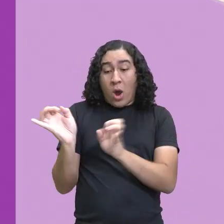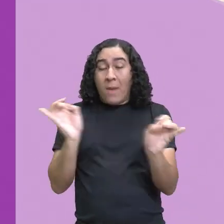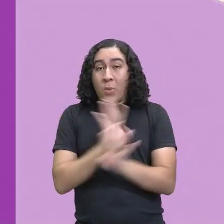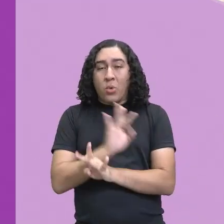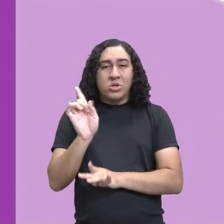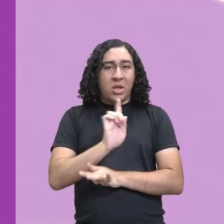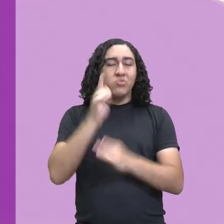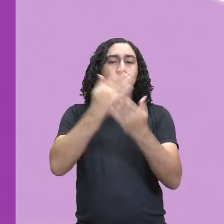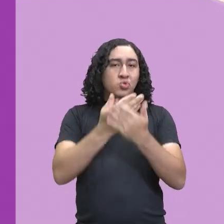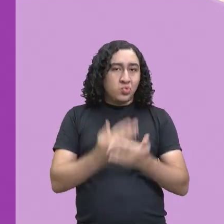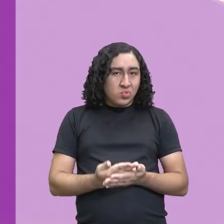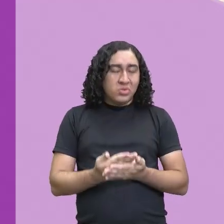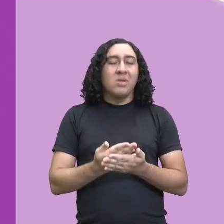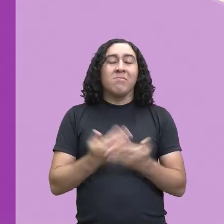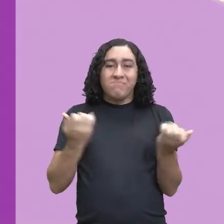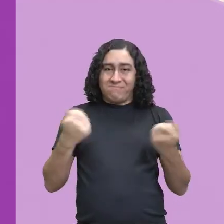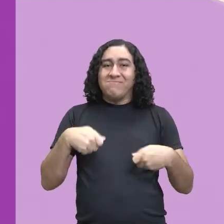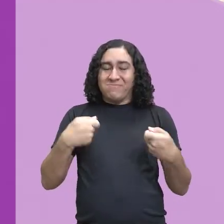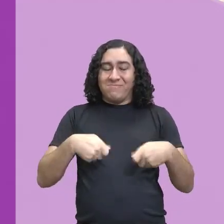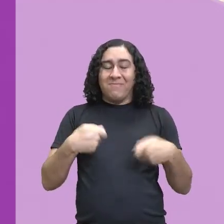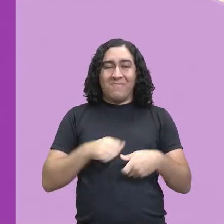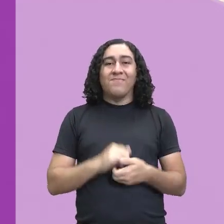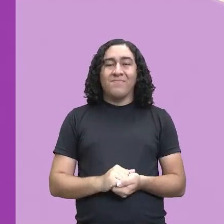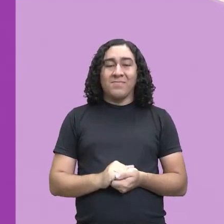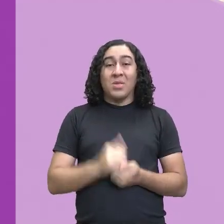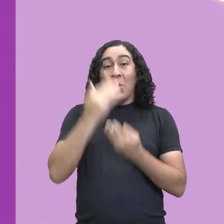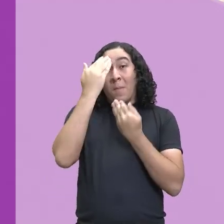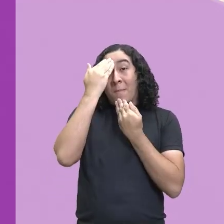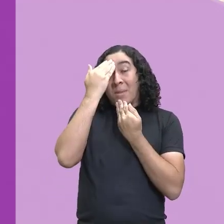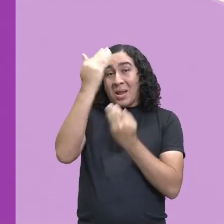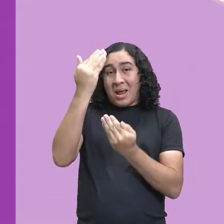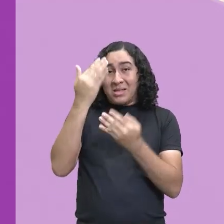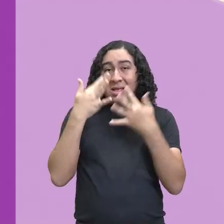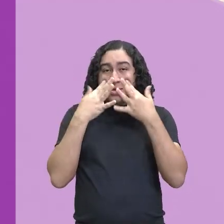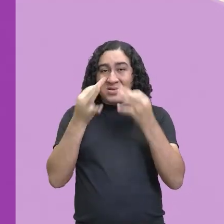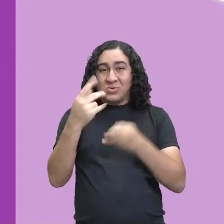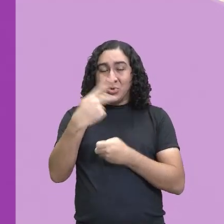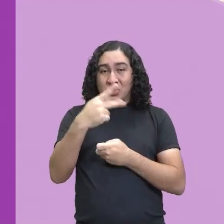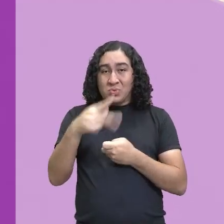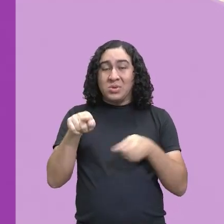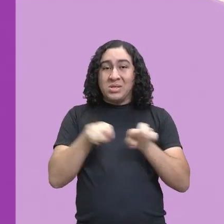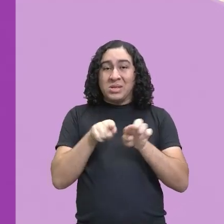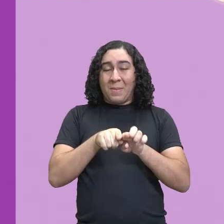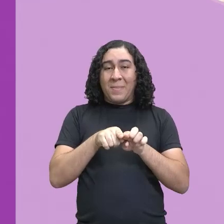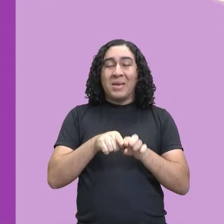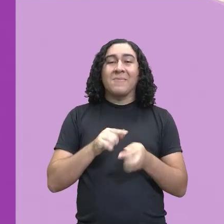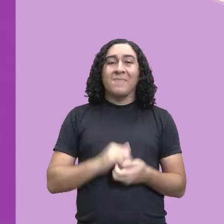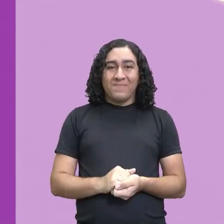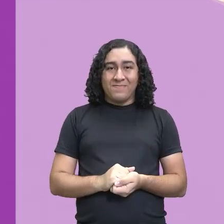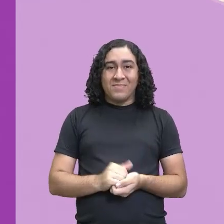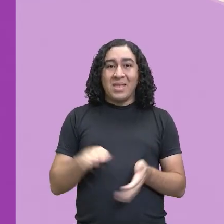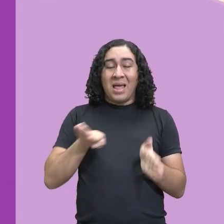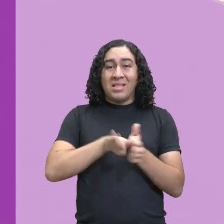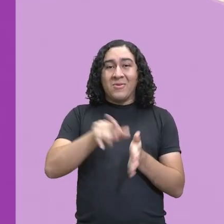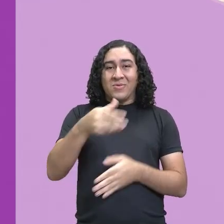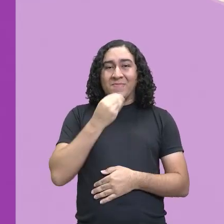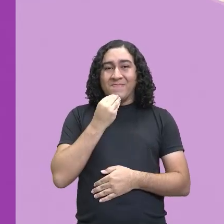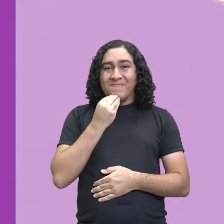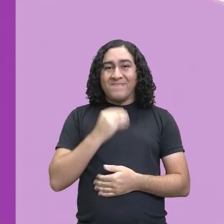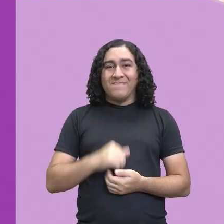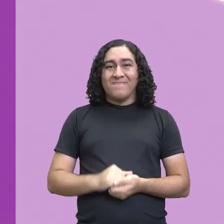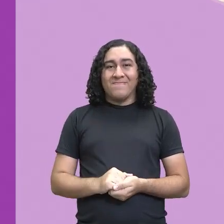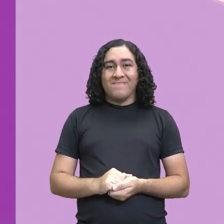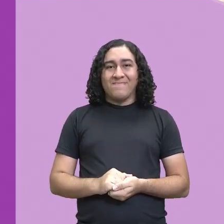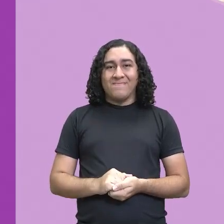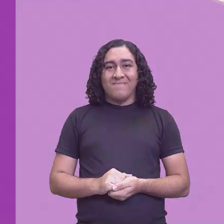além, invista no seu conhecimento, tudo bem? Obrigada aí pela sua atenção, pela sua companhia e até o próximo encontro.